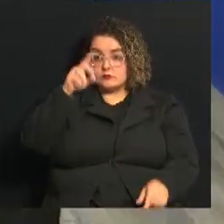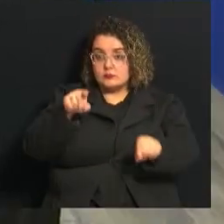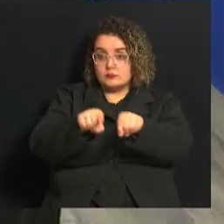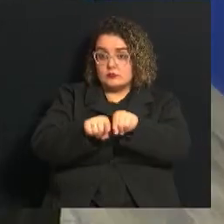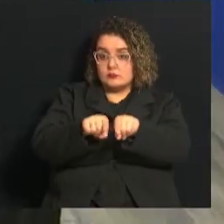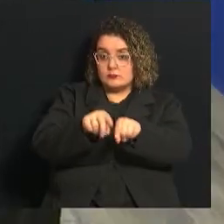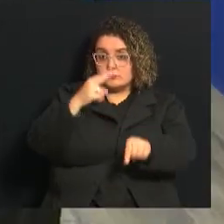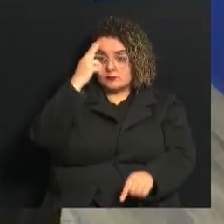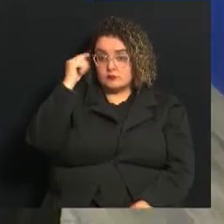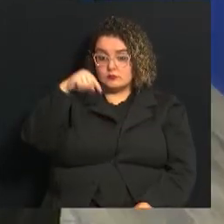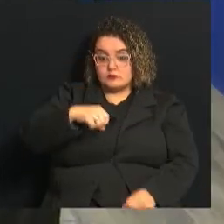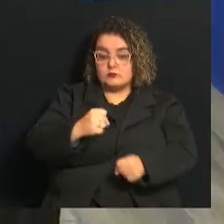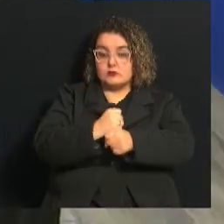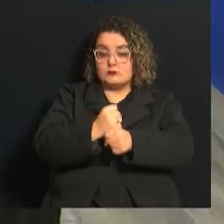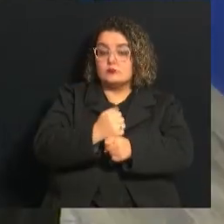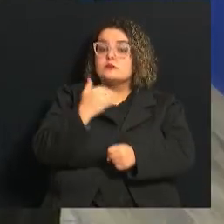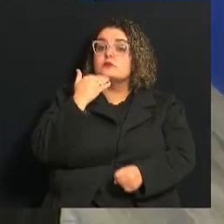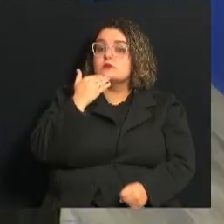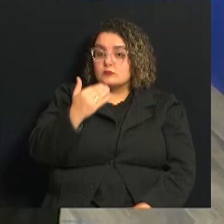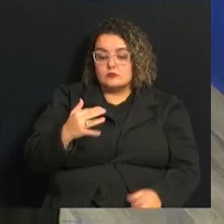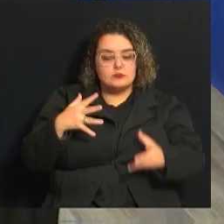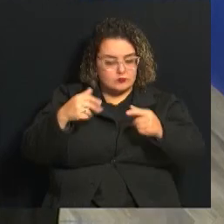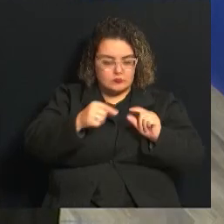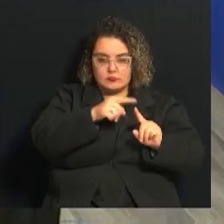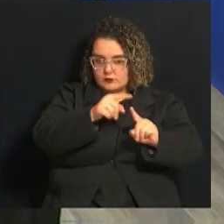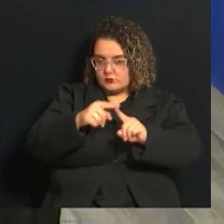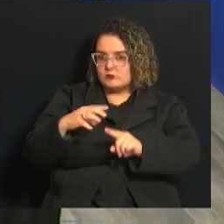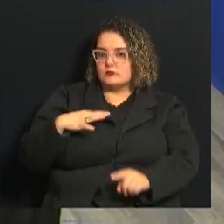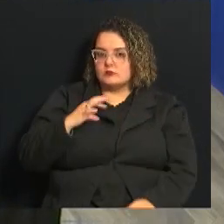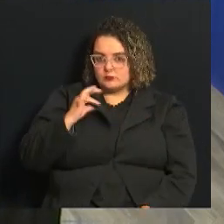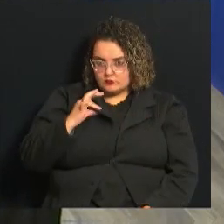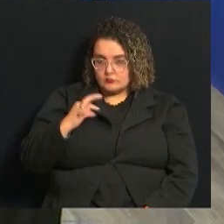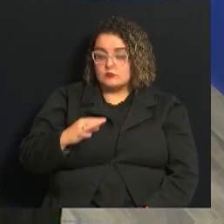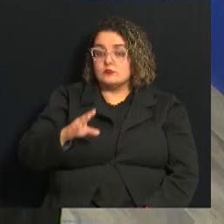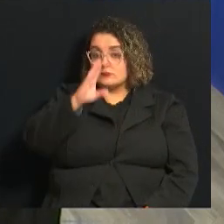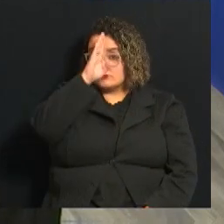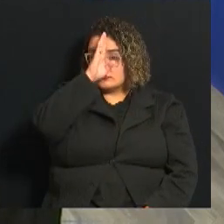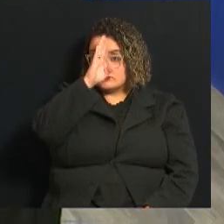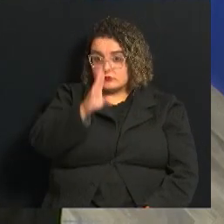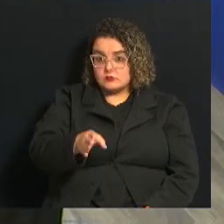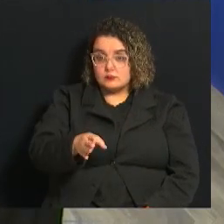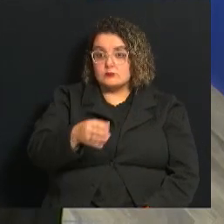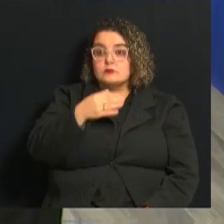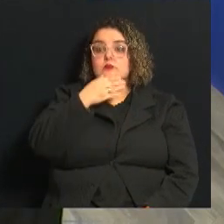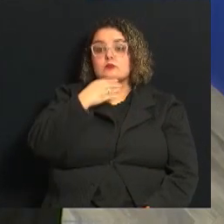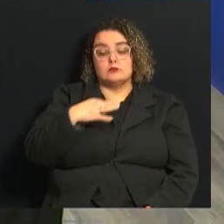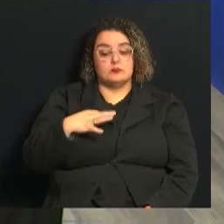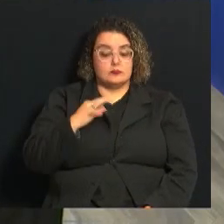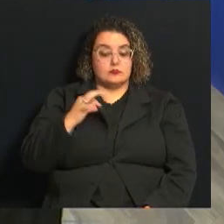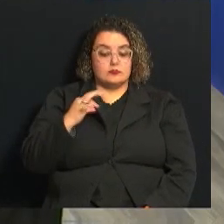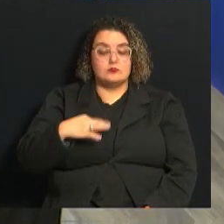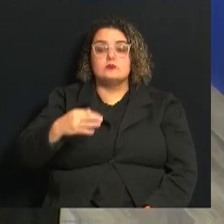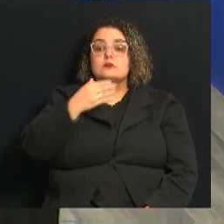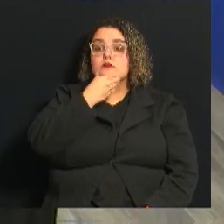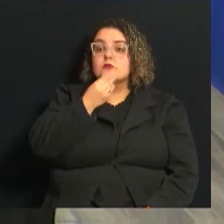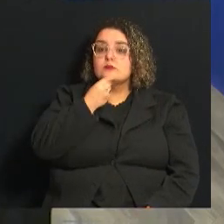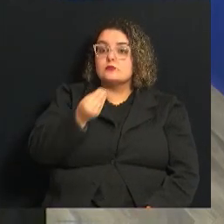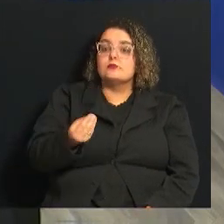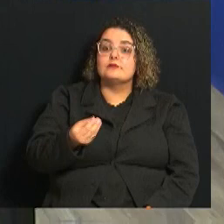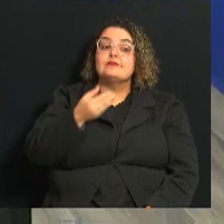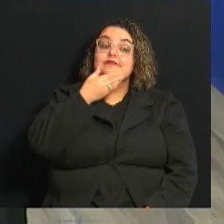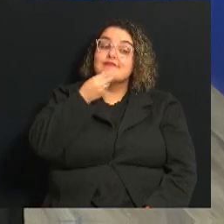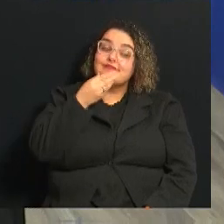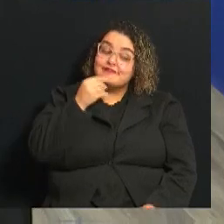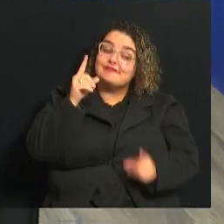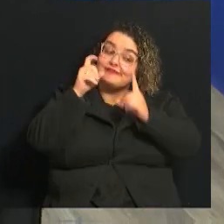esse ano eles pedem todos os tipos de roupa mas principalmente a roupa masculina porque o homem é difícil de desapegar né